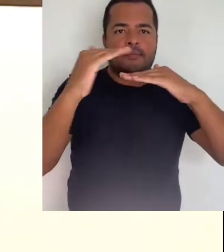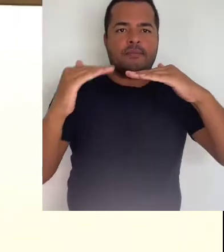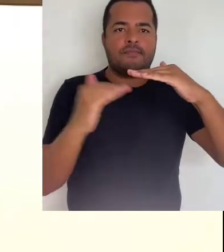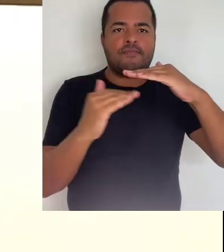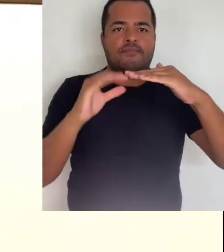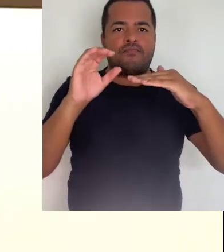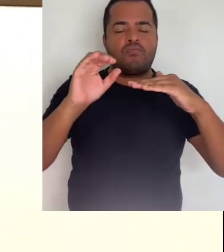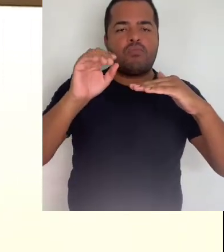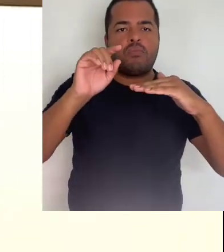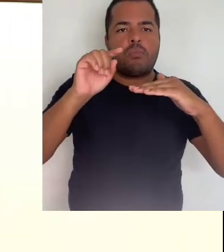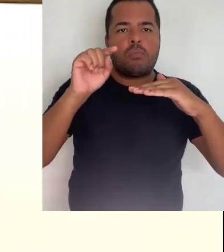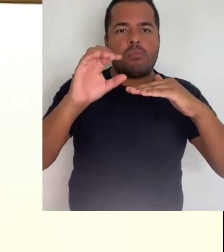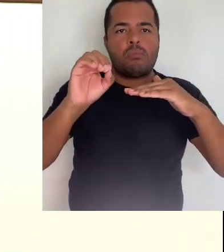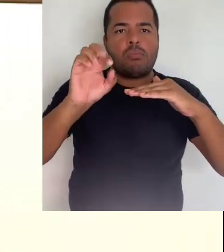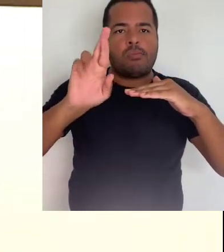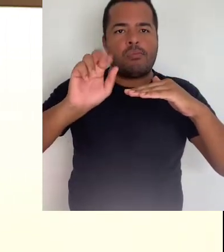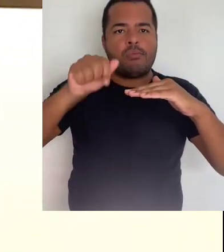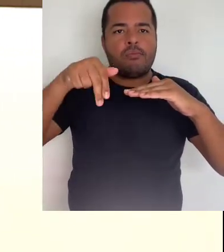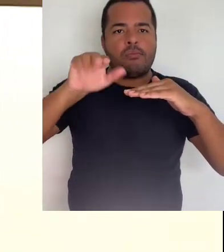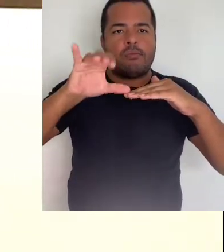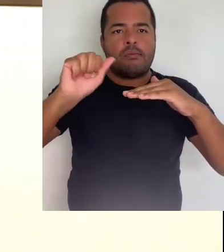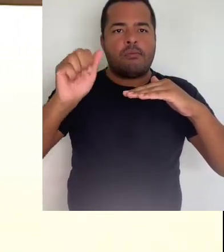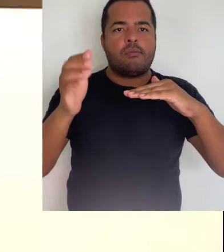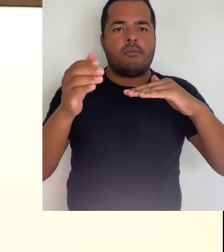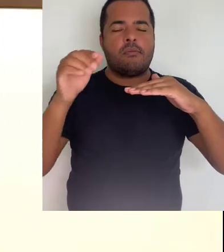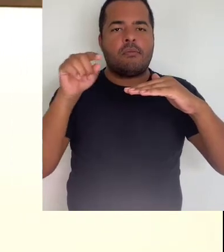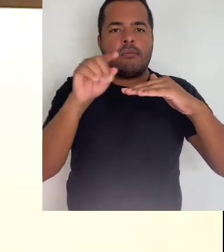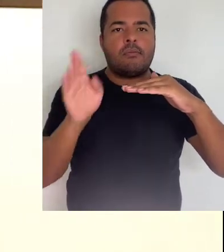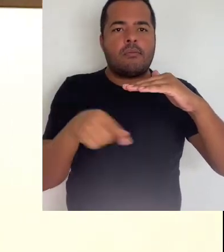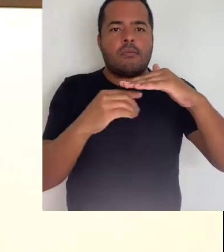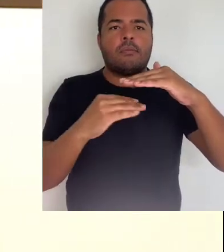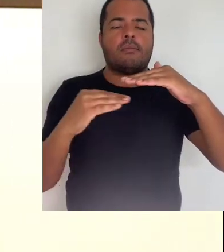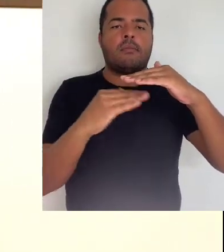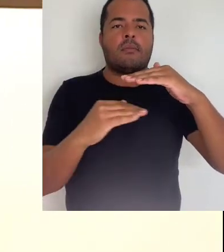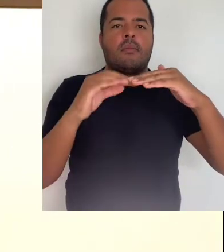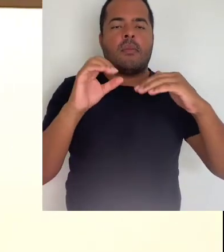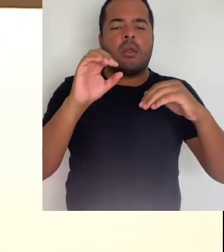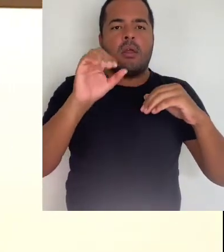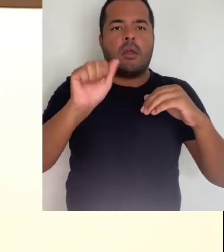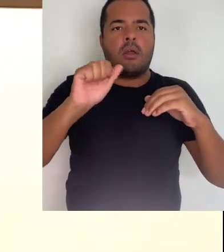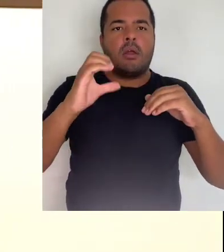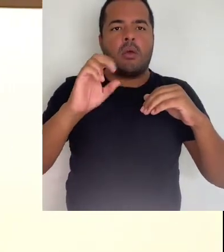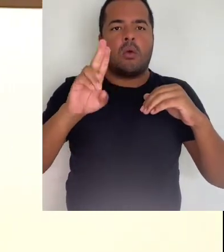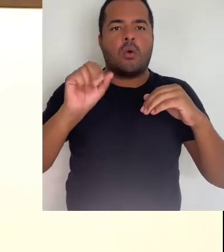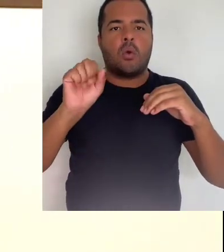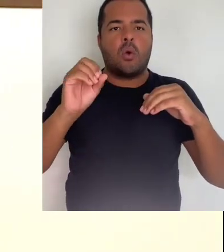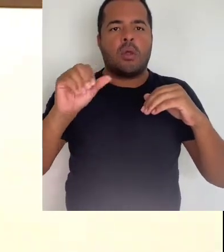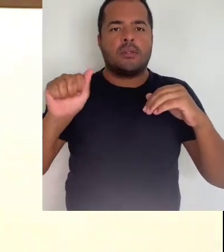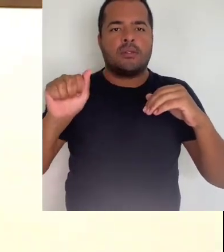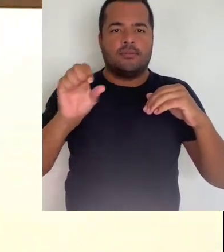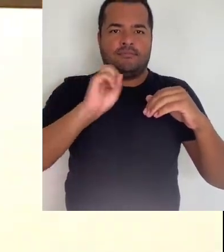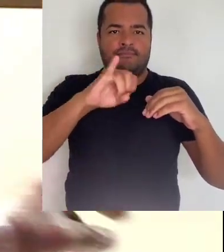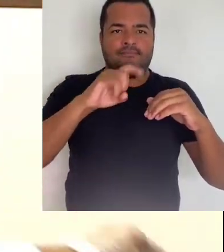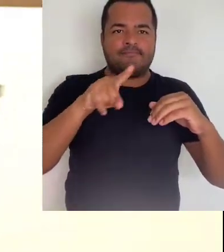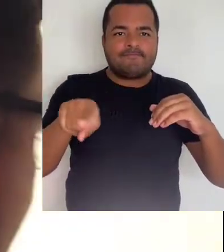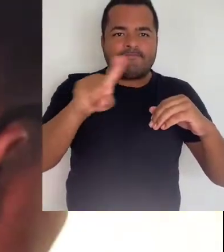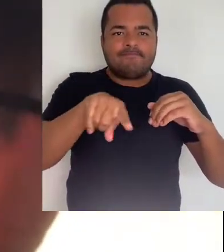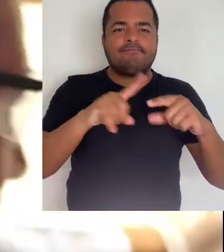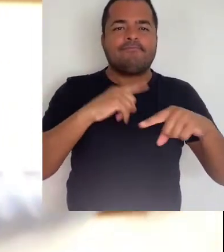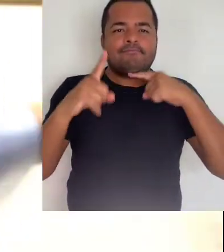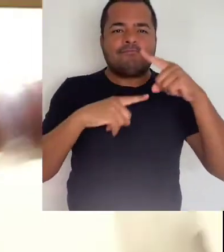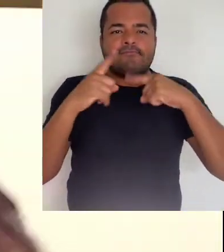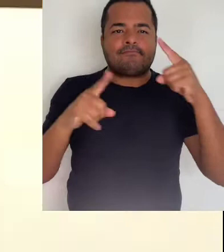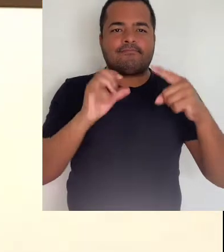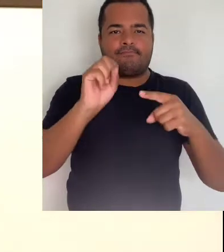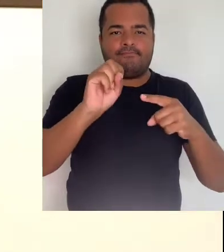fase orgânica ou aquosa. Nesse caso aqui, a fase aquosa vai ser inferior. Vai ser essa fase aqui, ó. Mas, se você